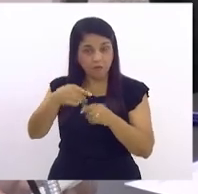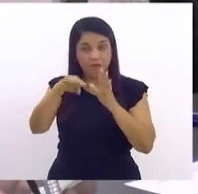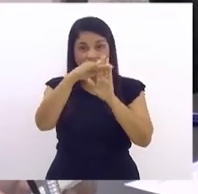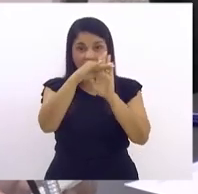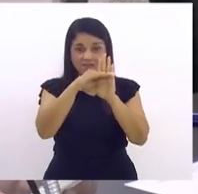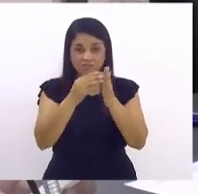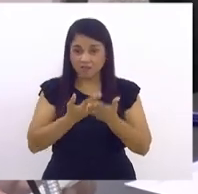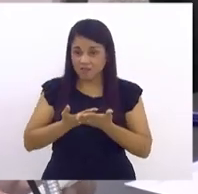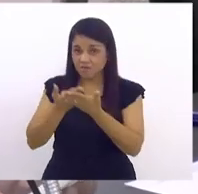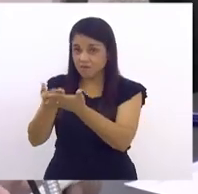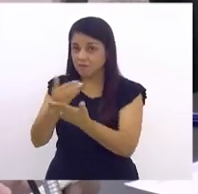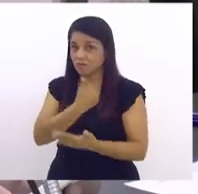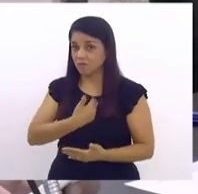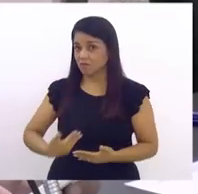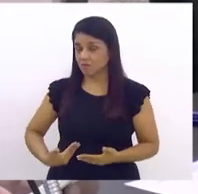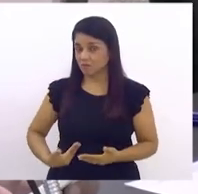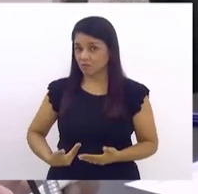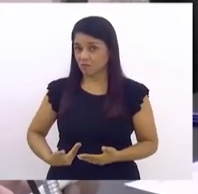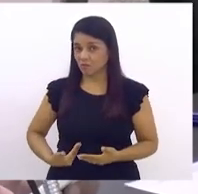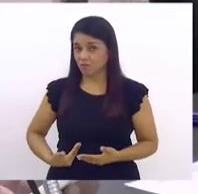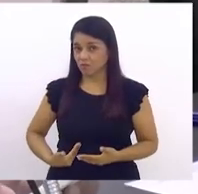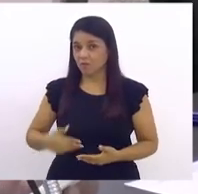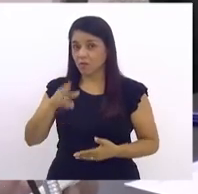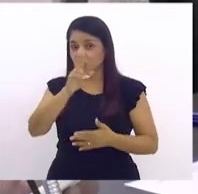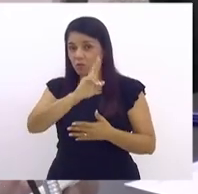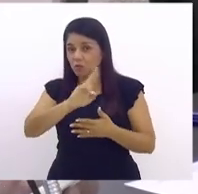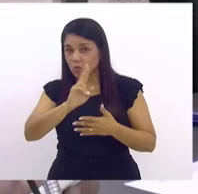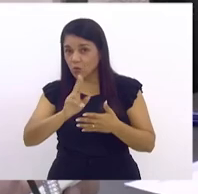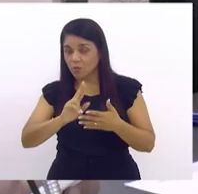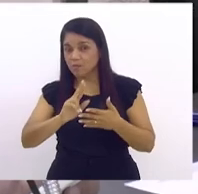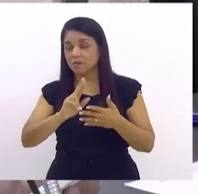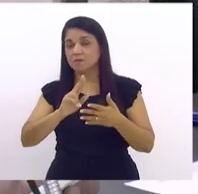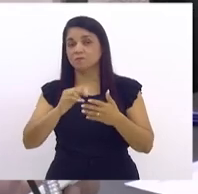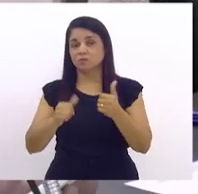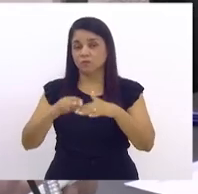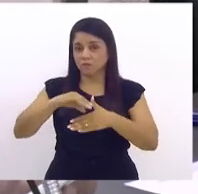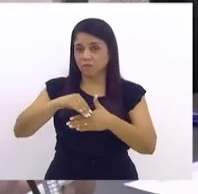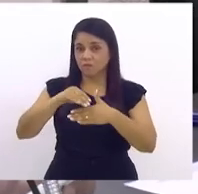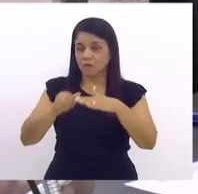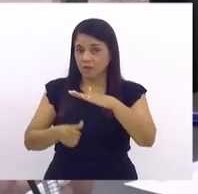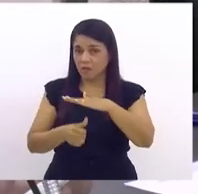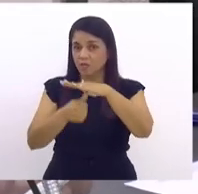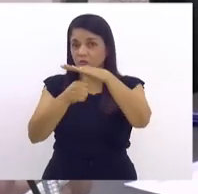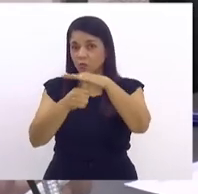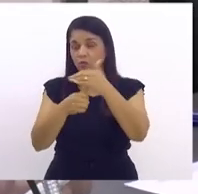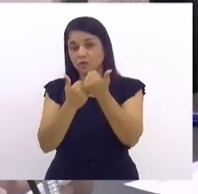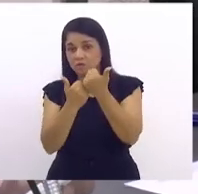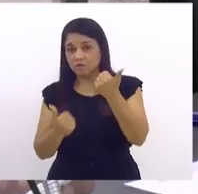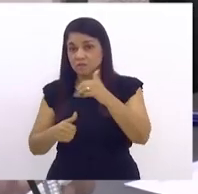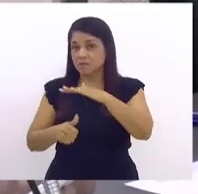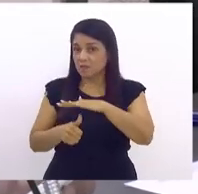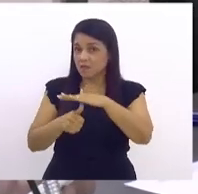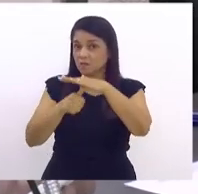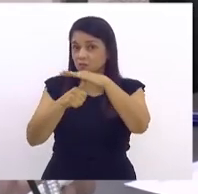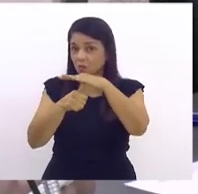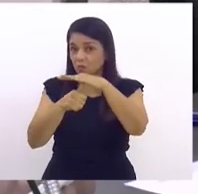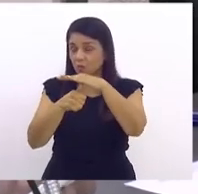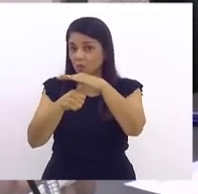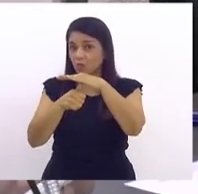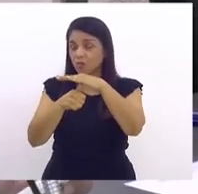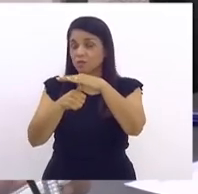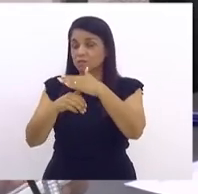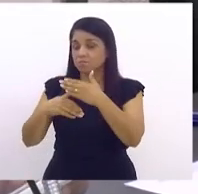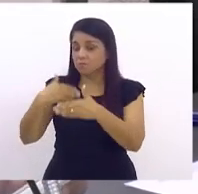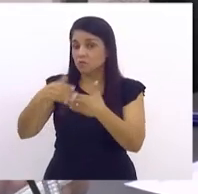será enviada ao governador para a nomeação do reitor e vice-reitor, que procederá à escolha